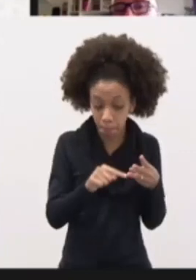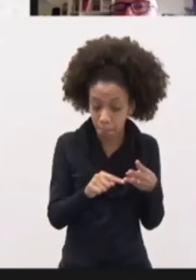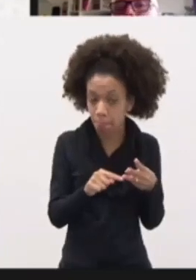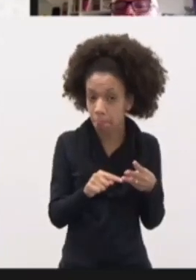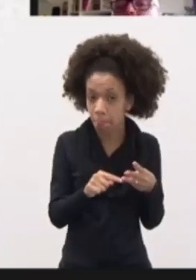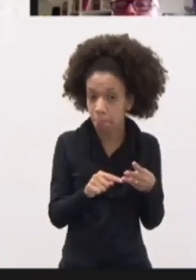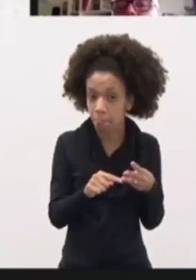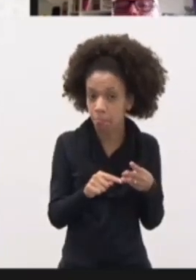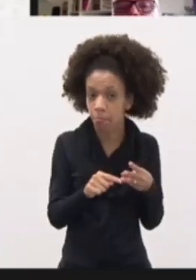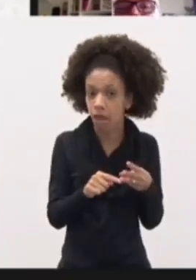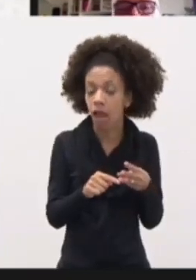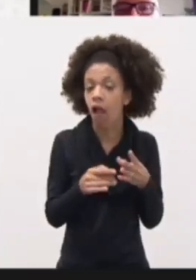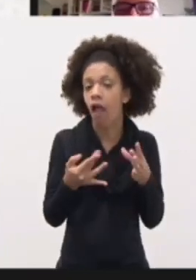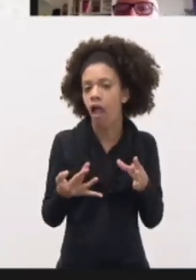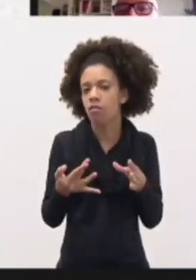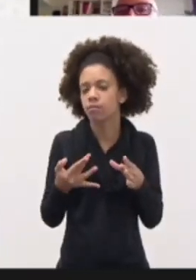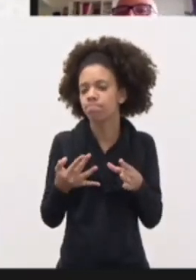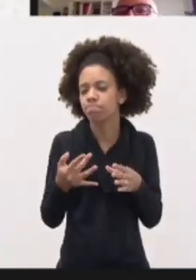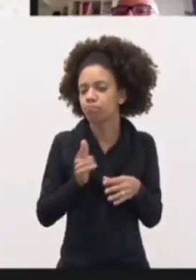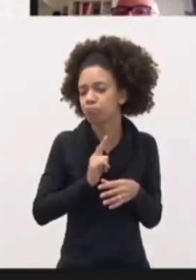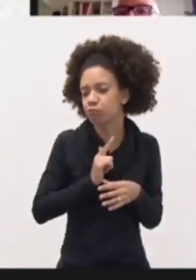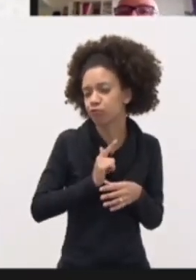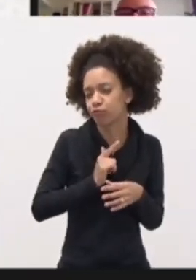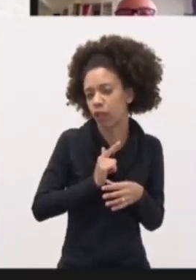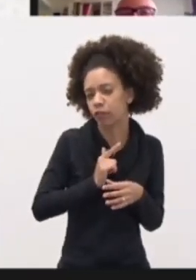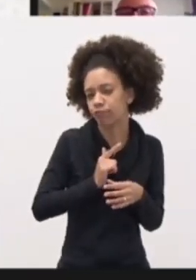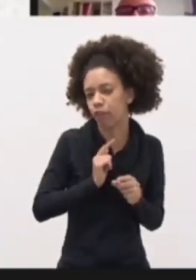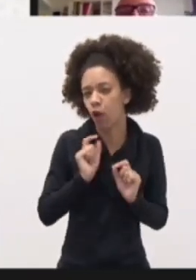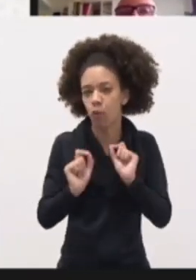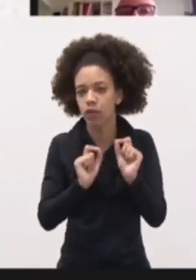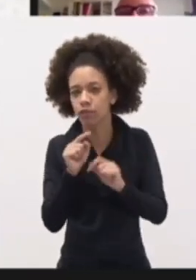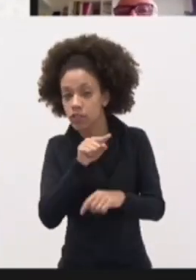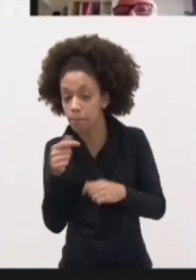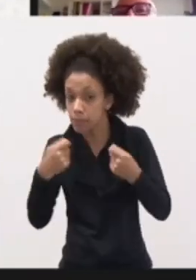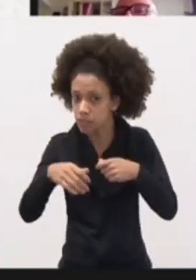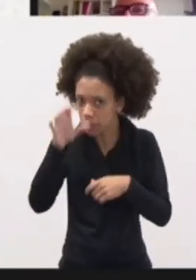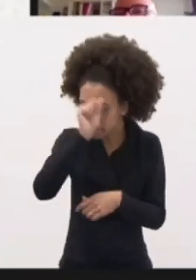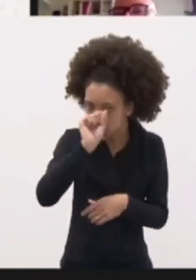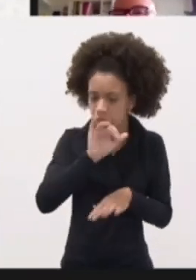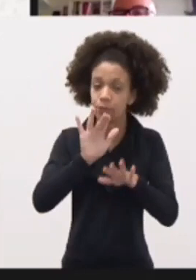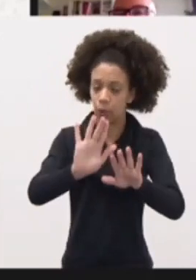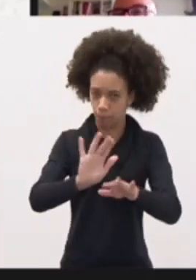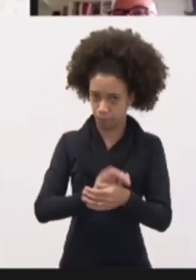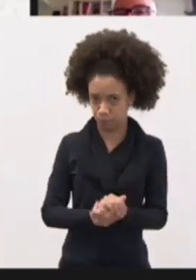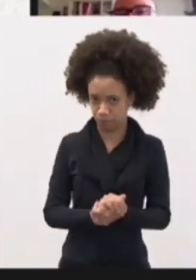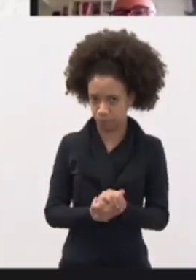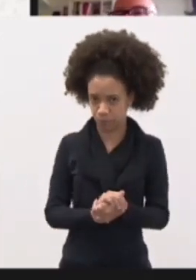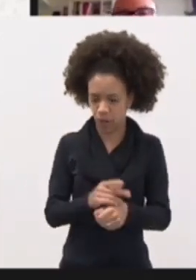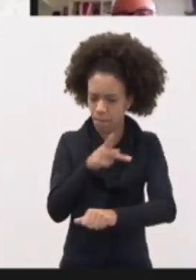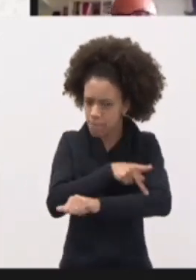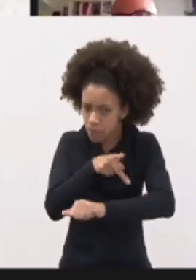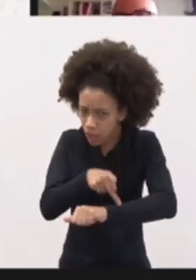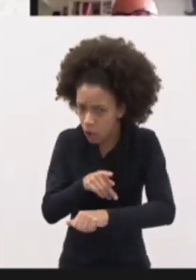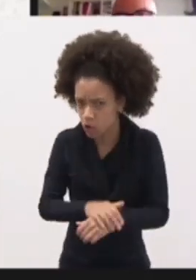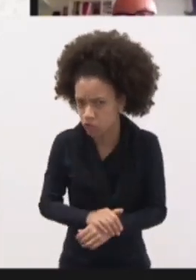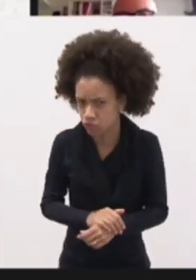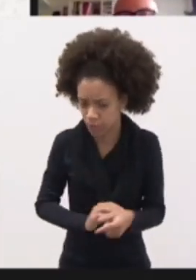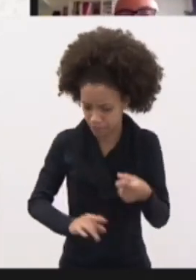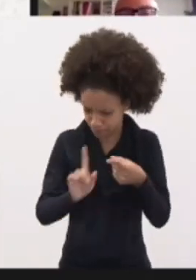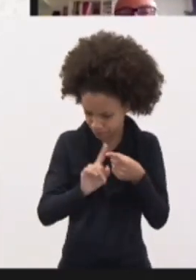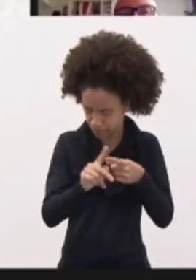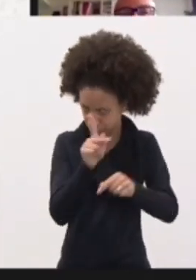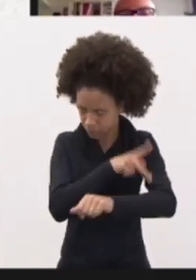elas trazem um pouco de consistência do que você precisa aprender. Então, em relação à área pedagógica, né, o que isso tem a ver com o que